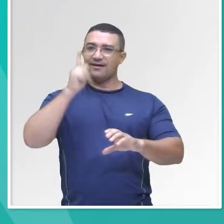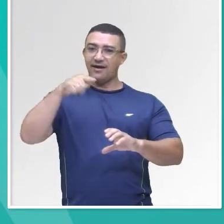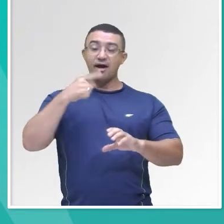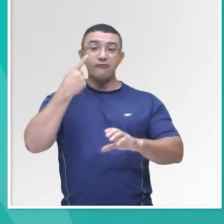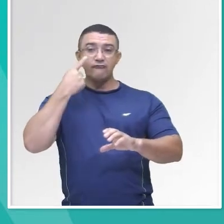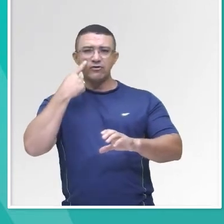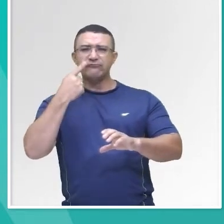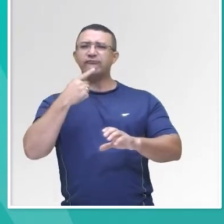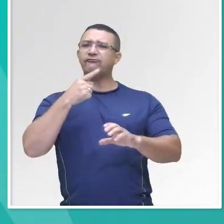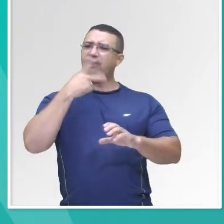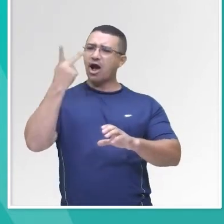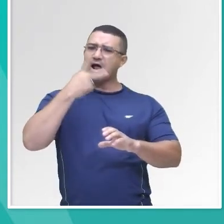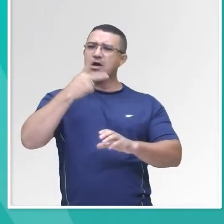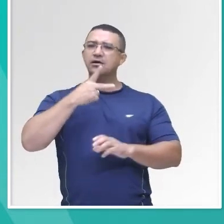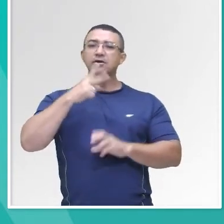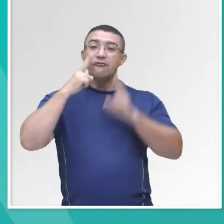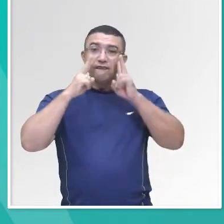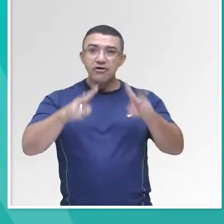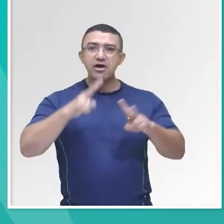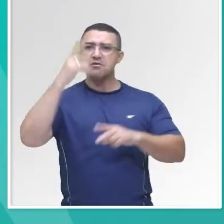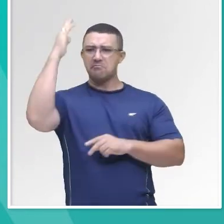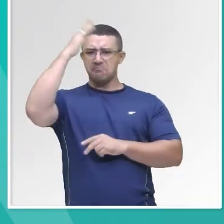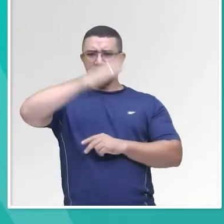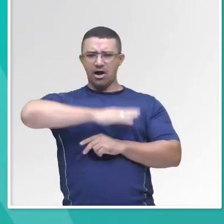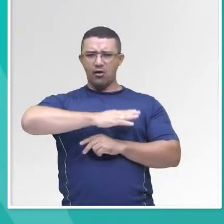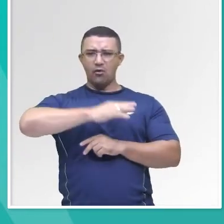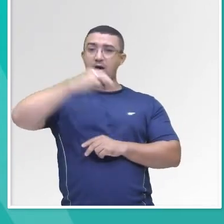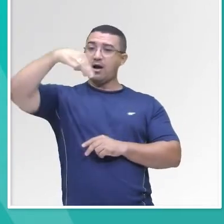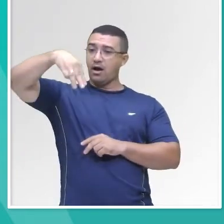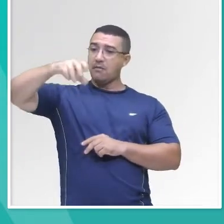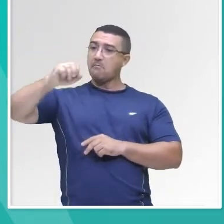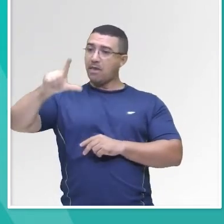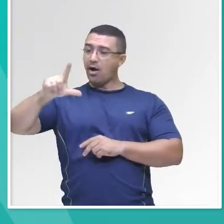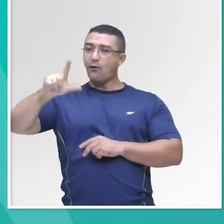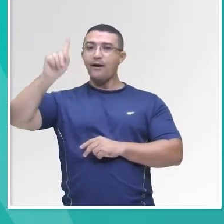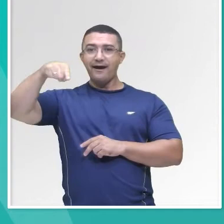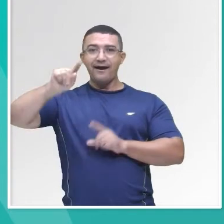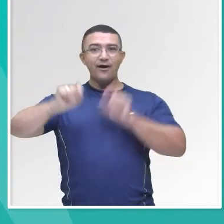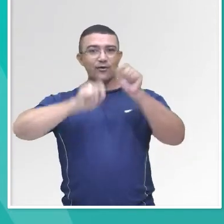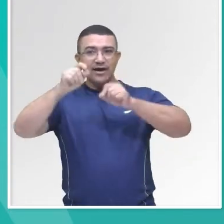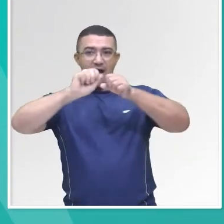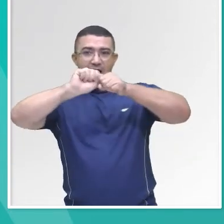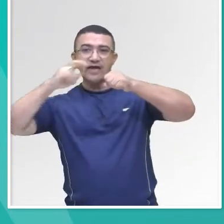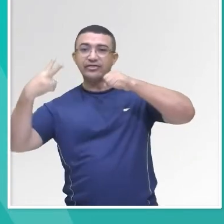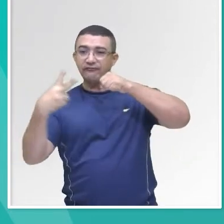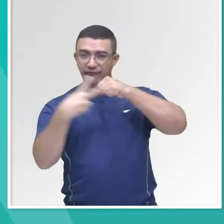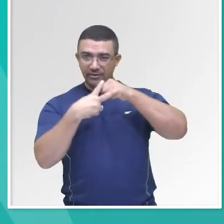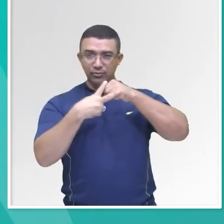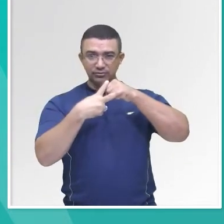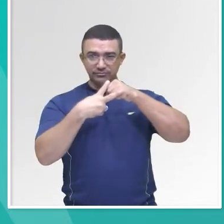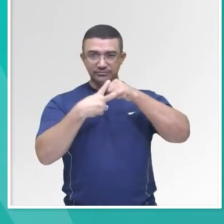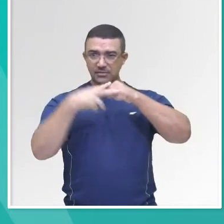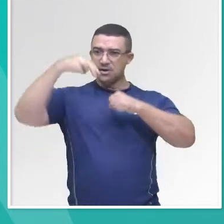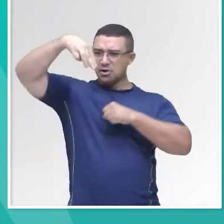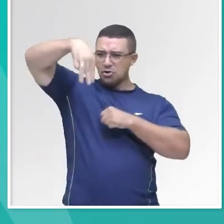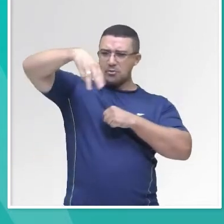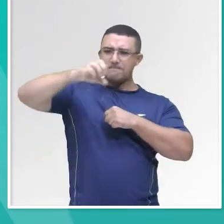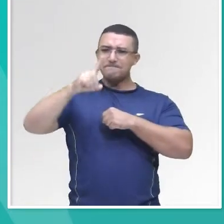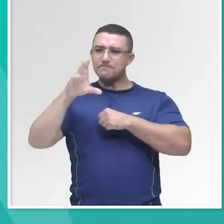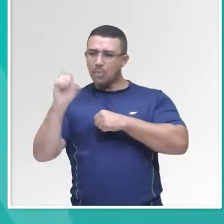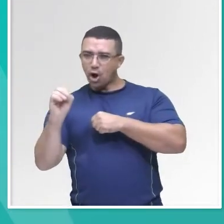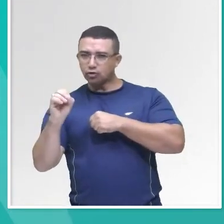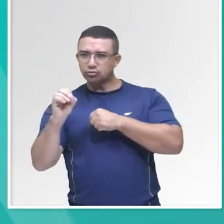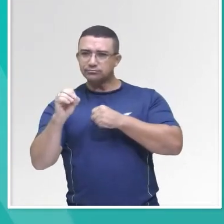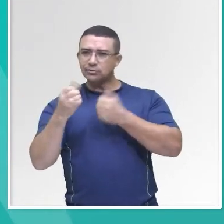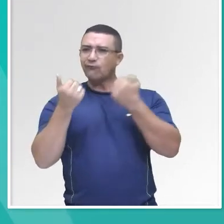de modo, né? Mal, ele enxerga mal, ele escuta mal. Então, ele vai atribuindo característica de circunstância